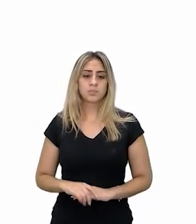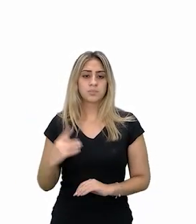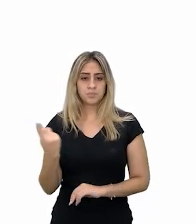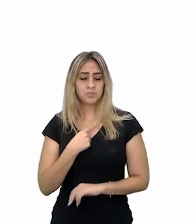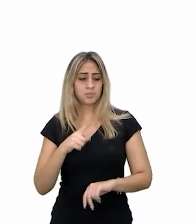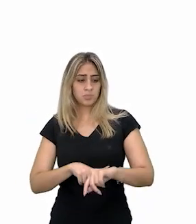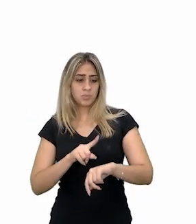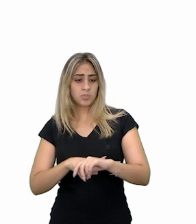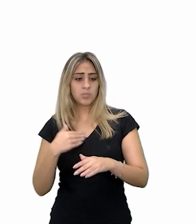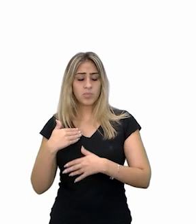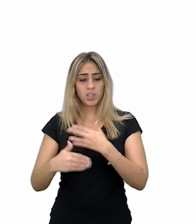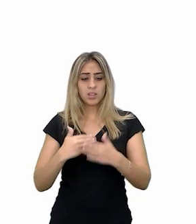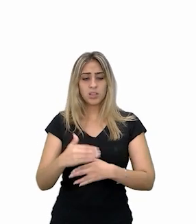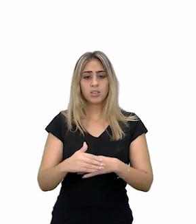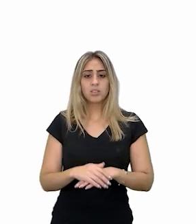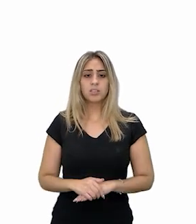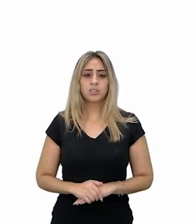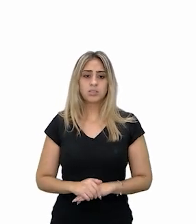precisa ter